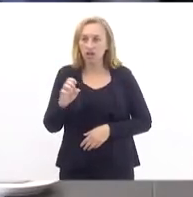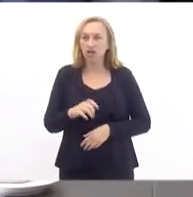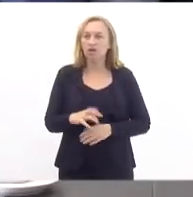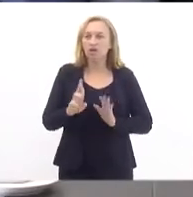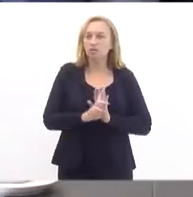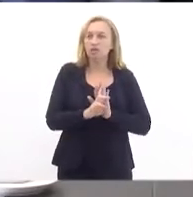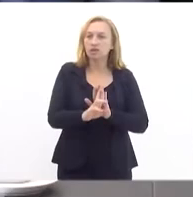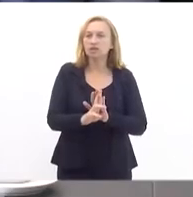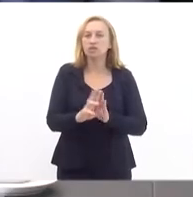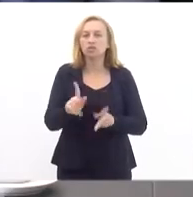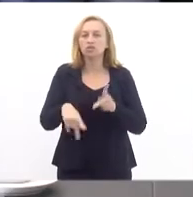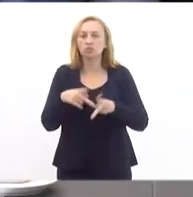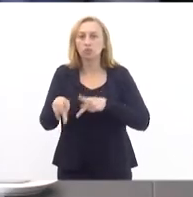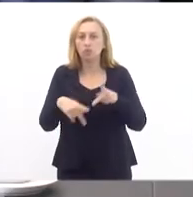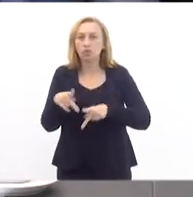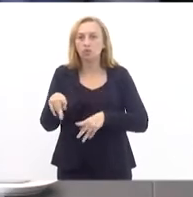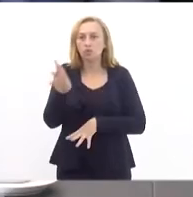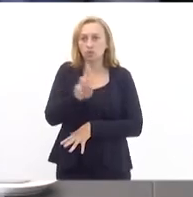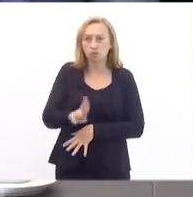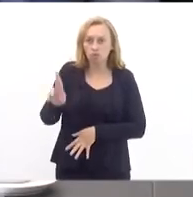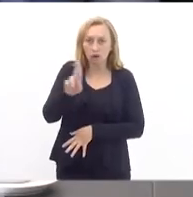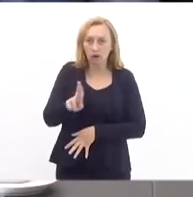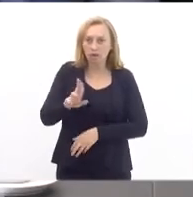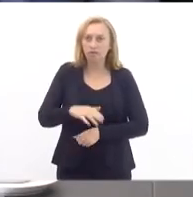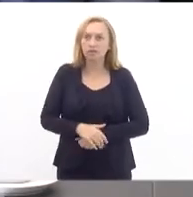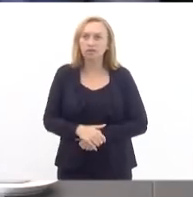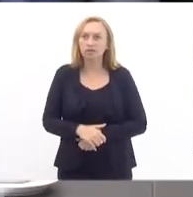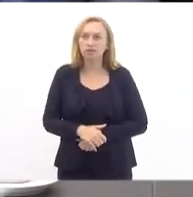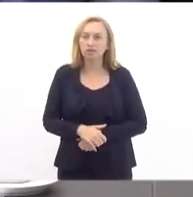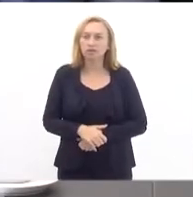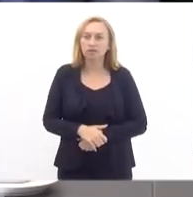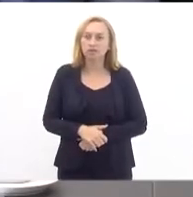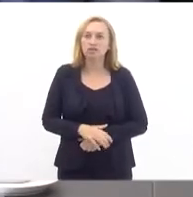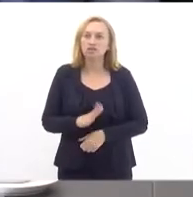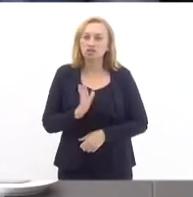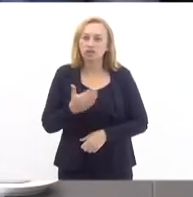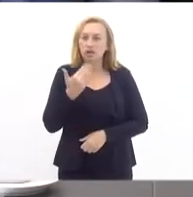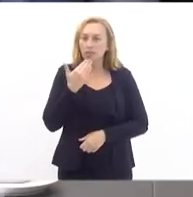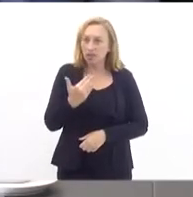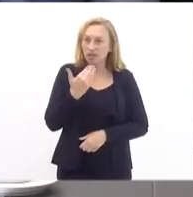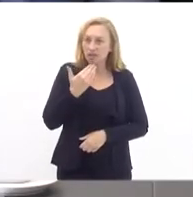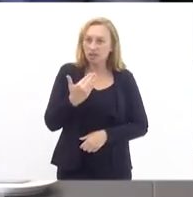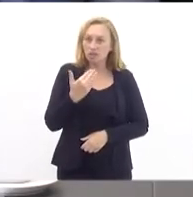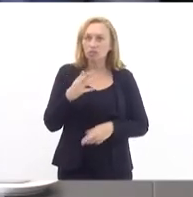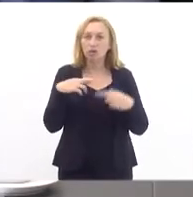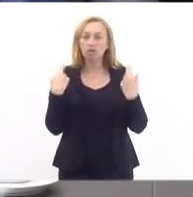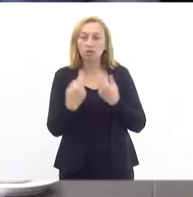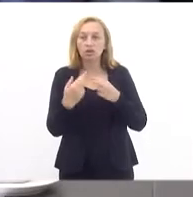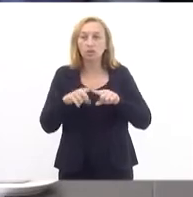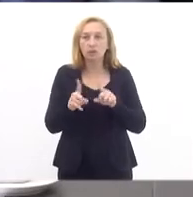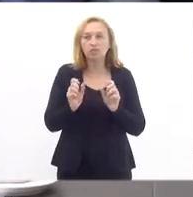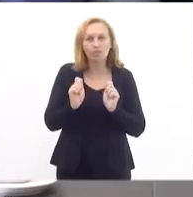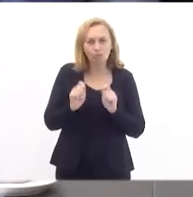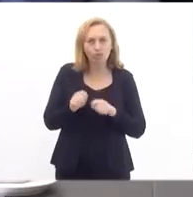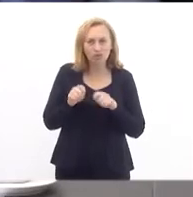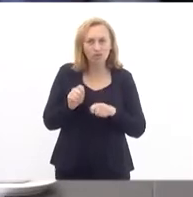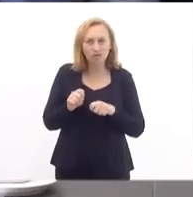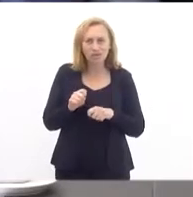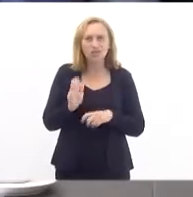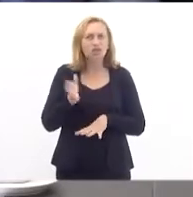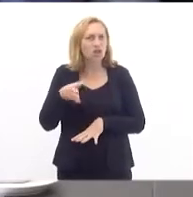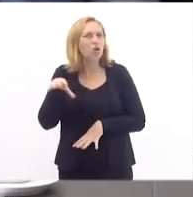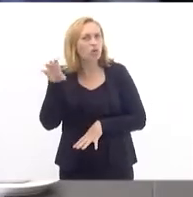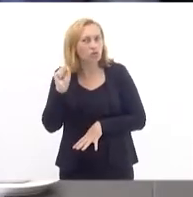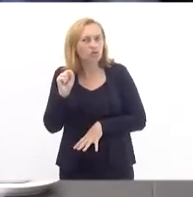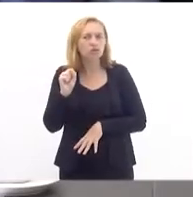povo, dos usuários, assim, a gente já solicitou uma reunião, mas seria possível, ou já foram ouvidos,